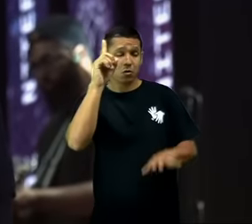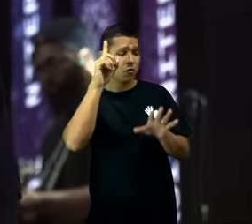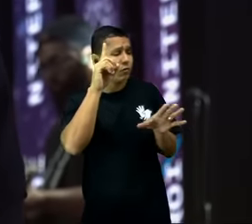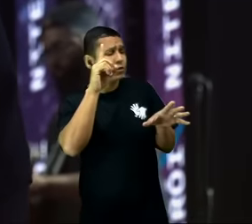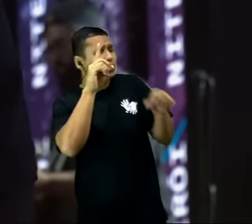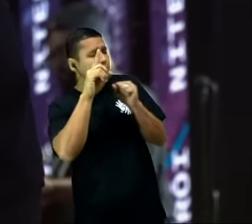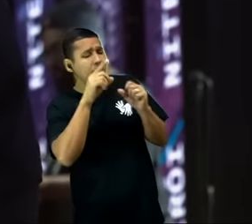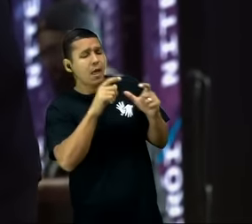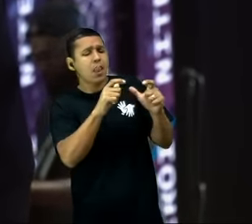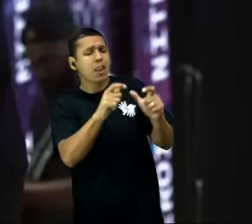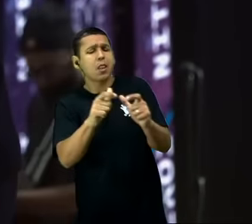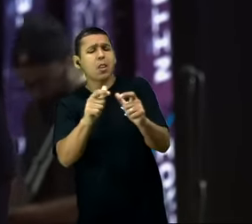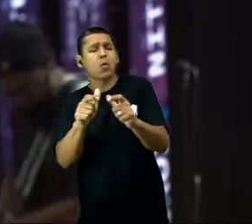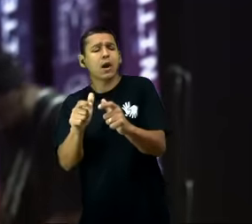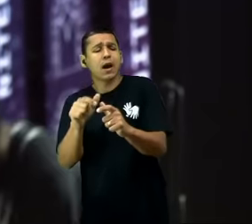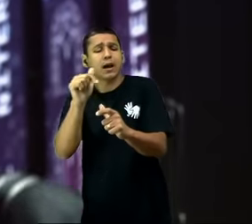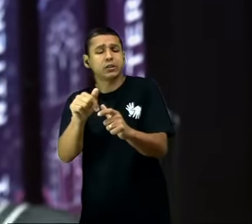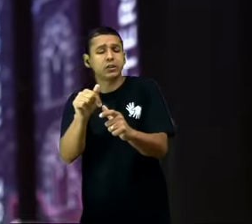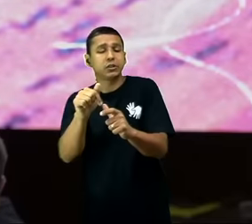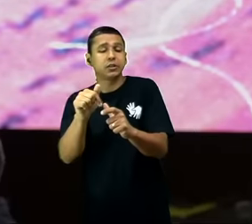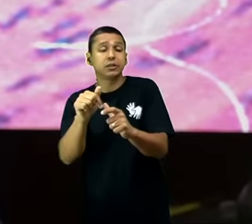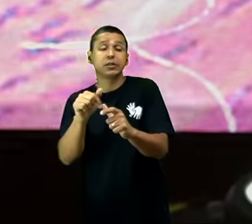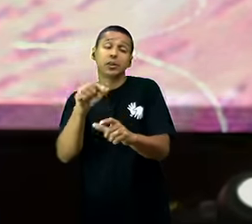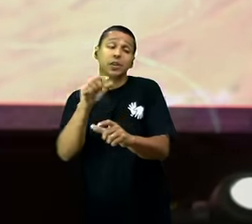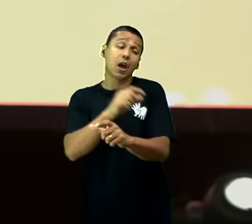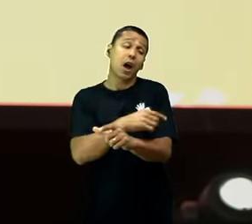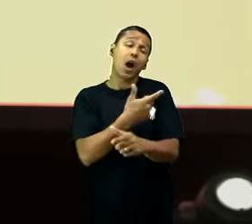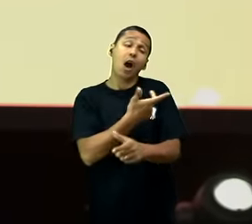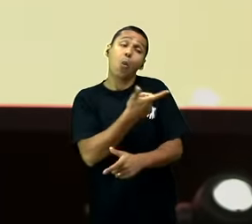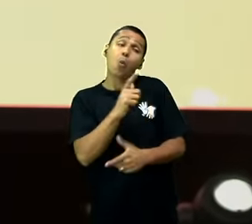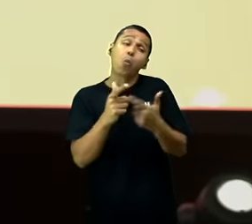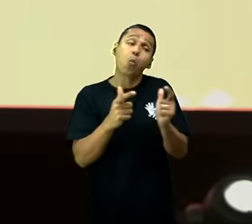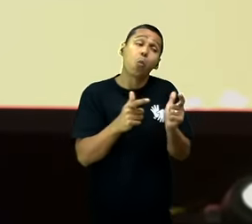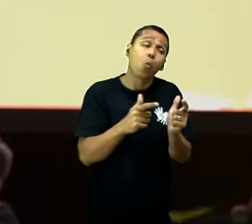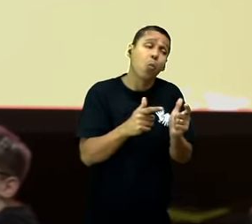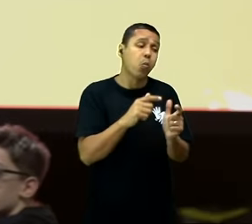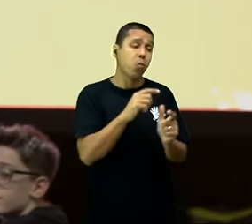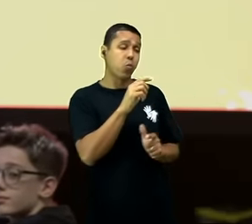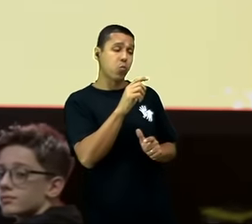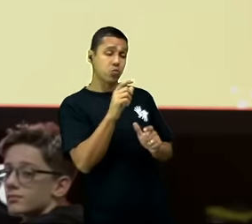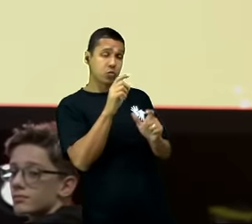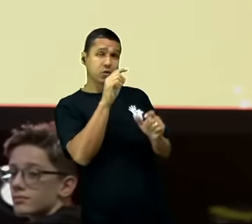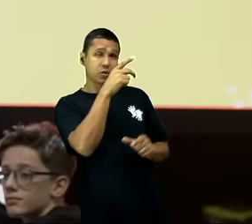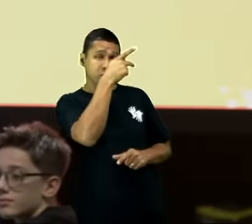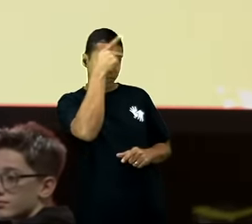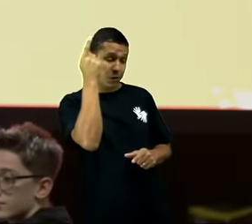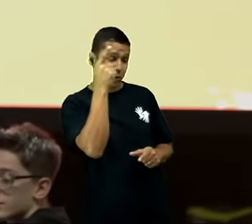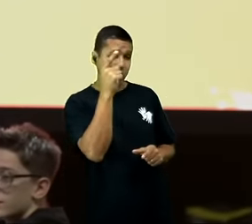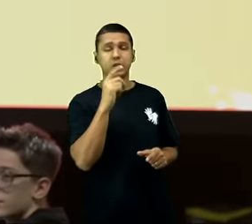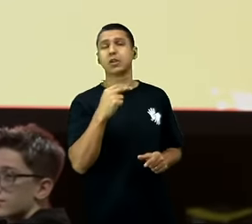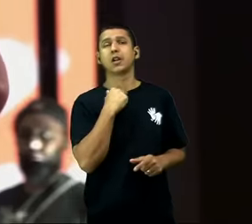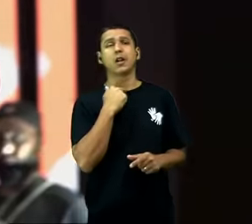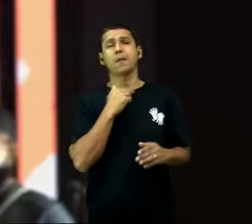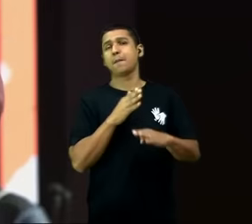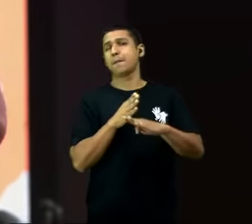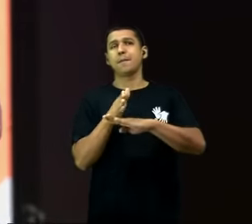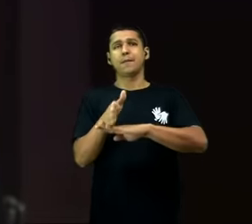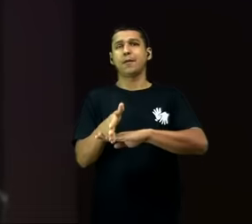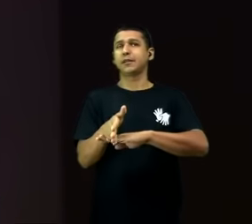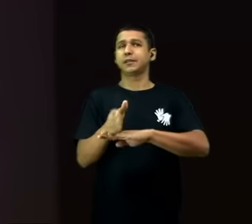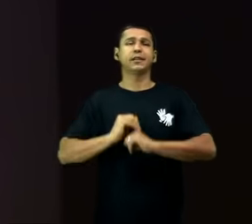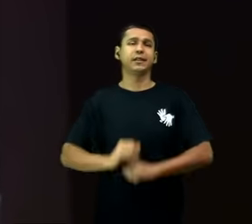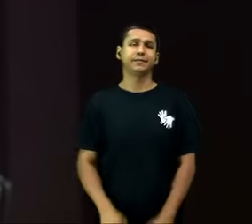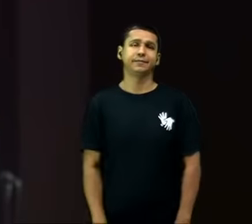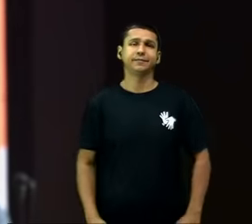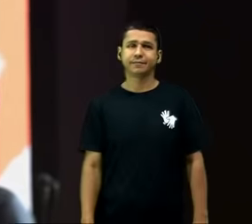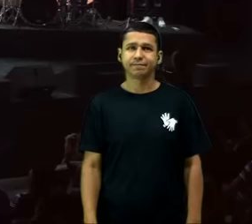nem todos que estão do seu lado vão poder entrar. Pega essa palavra. Deus vai te levar em ambientes que nem todo mundo que caminha